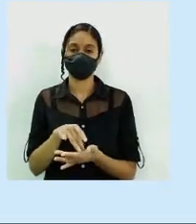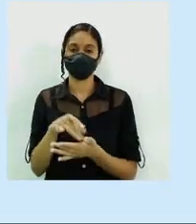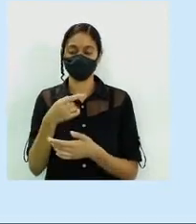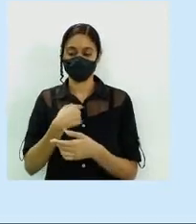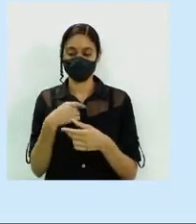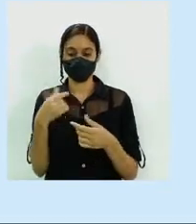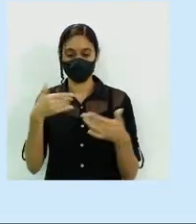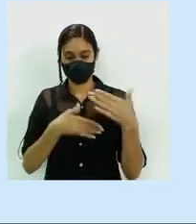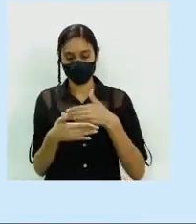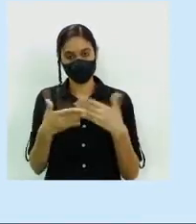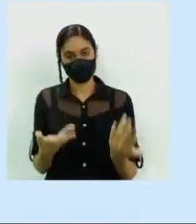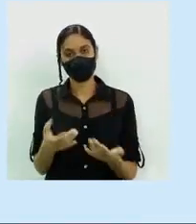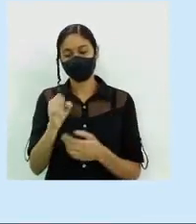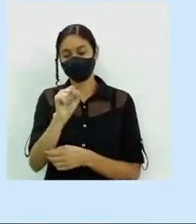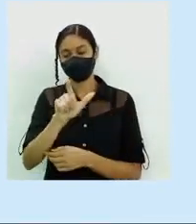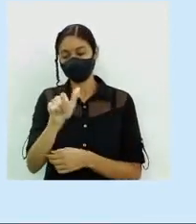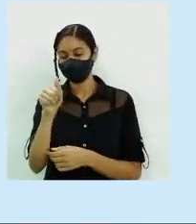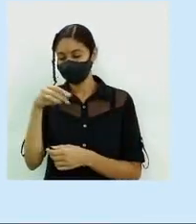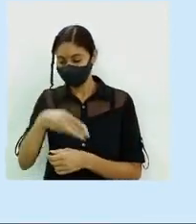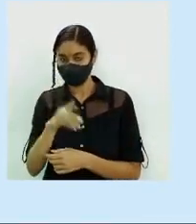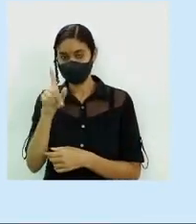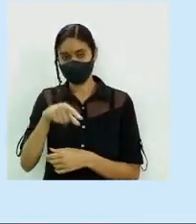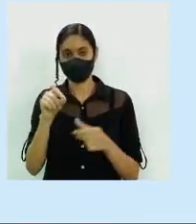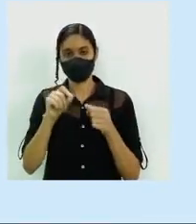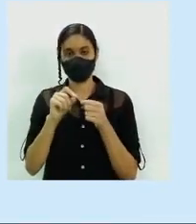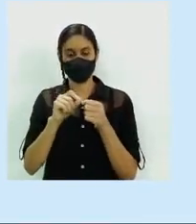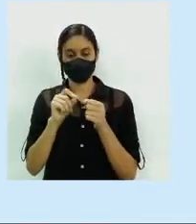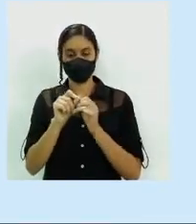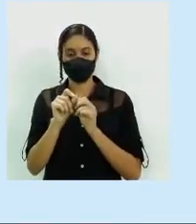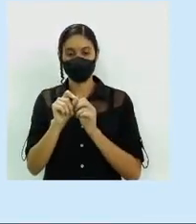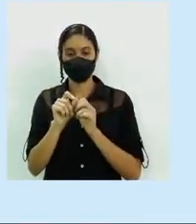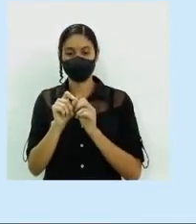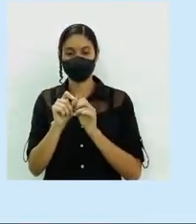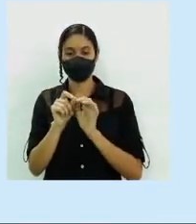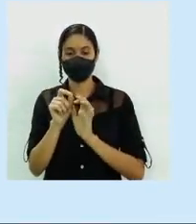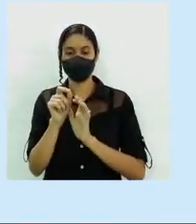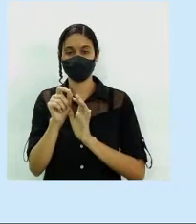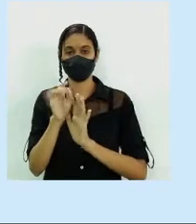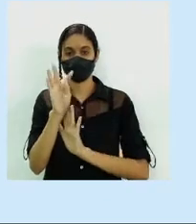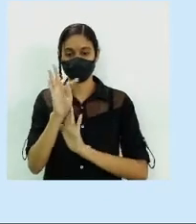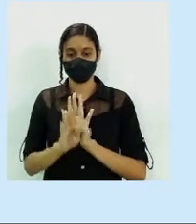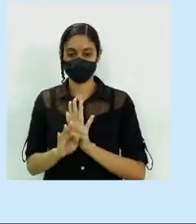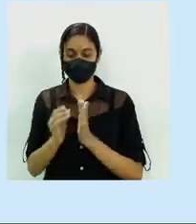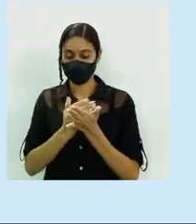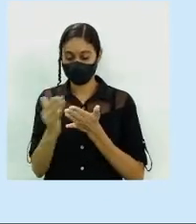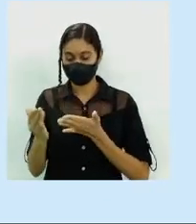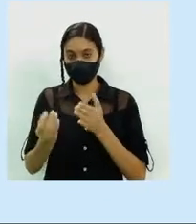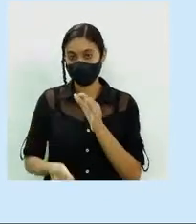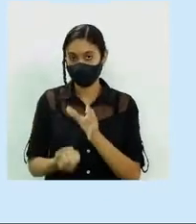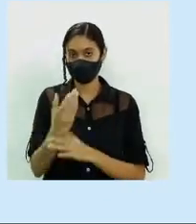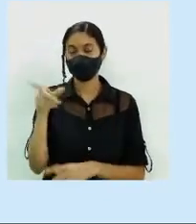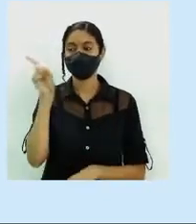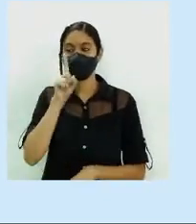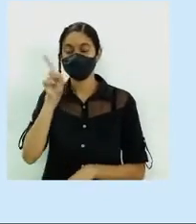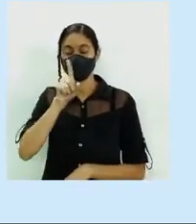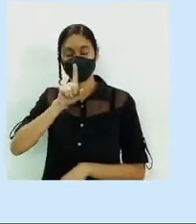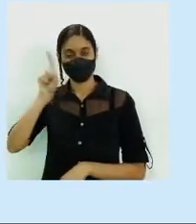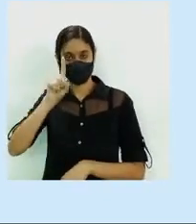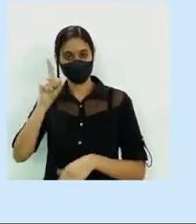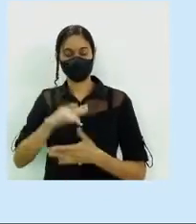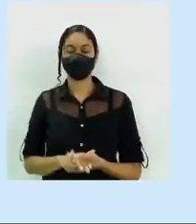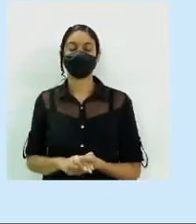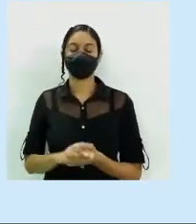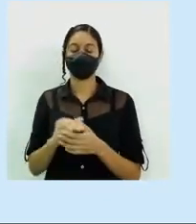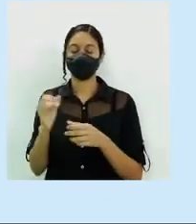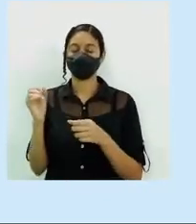inserida. Então, o Islã, esse gênero textual que tem a origem lá nos Estados Unidos, ele é da